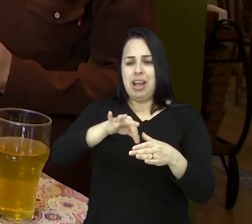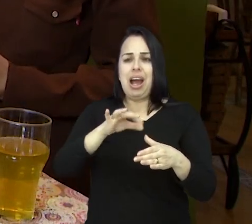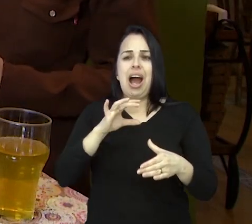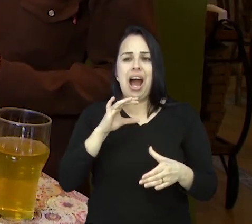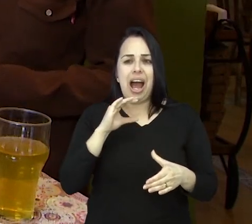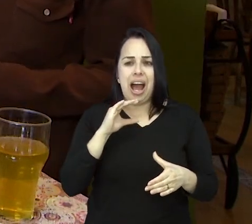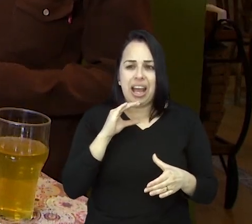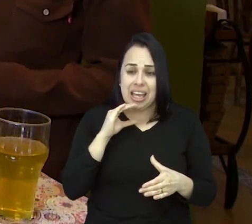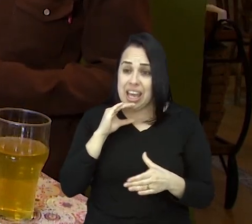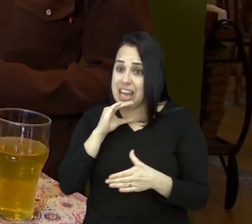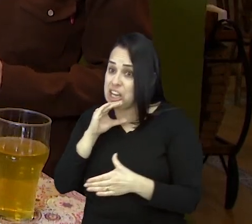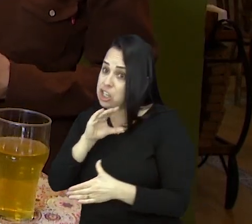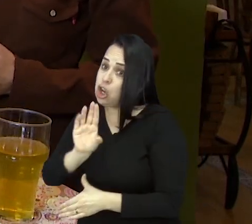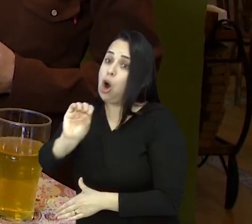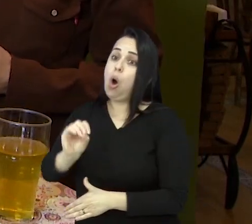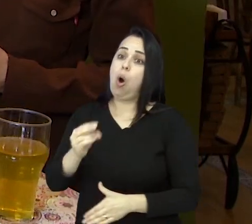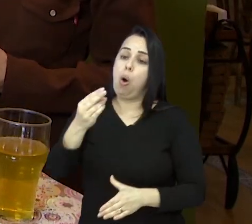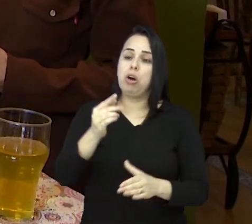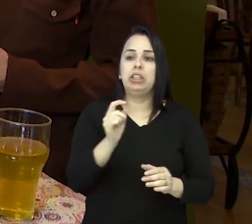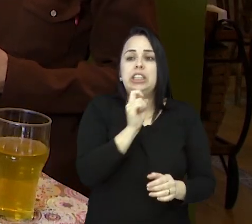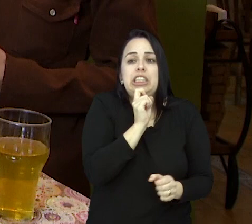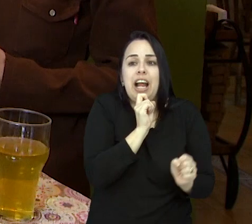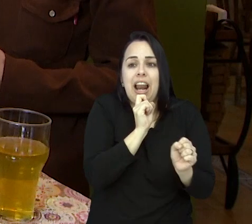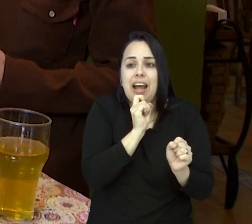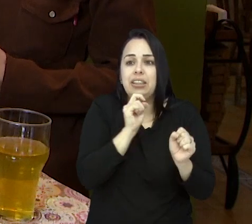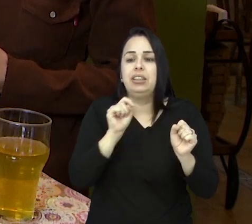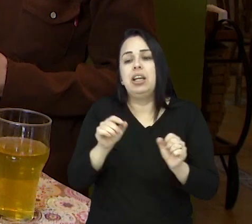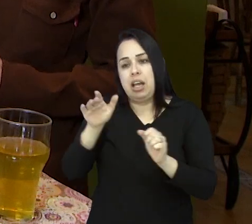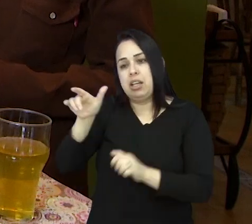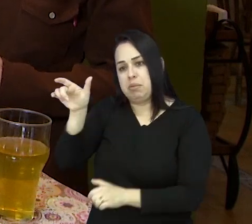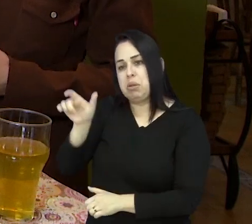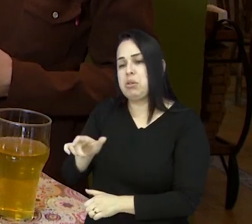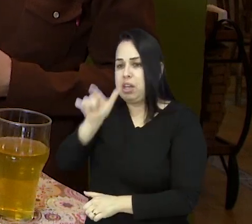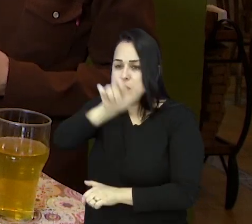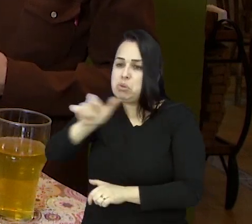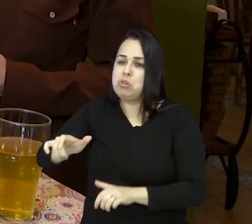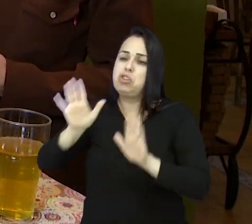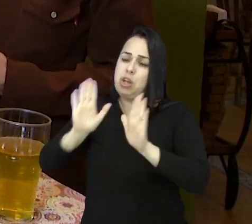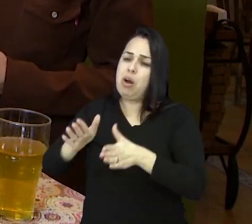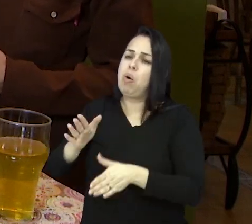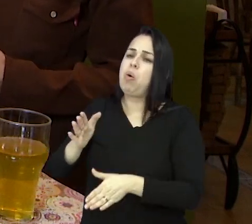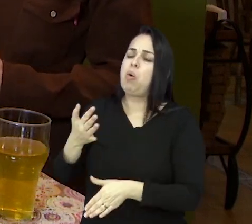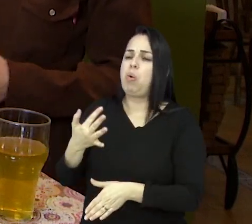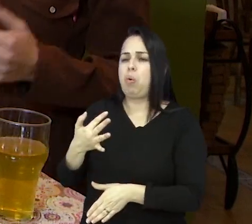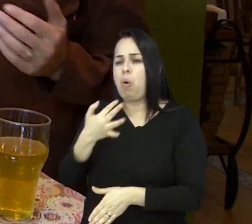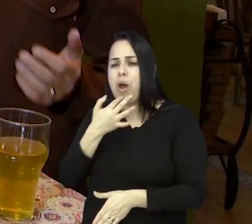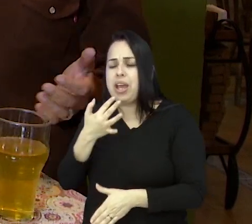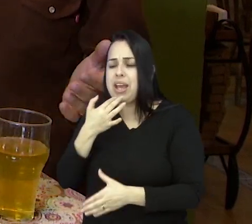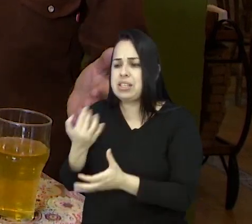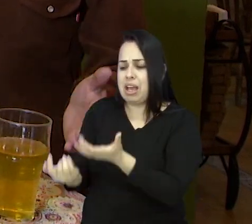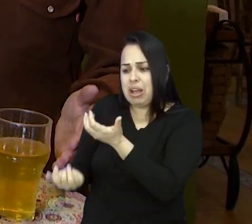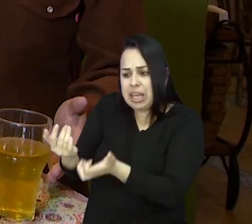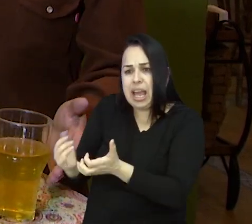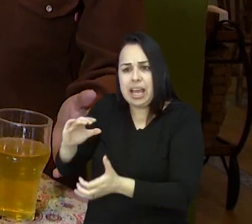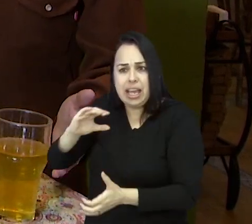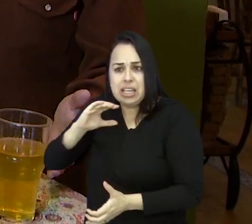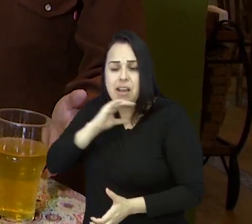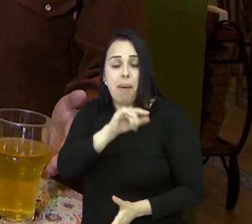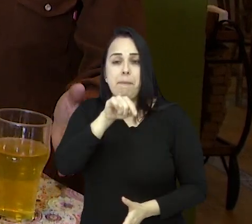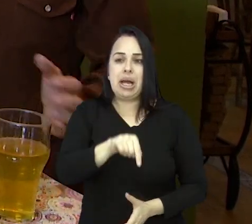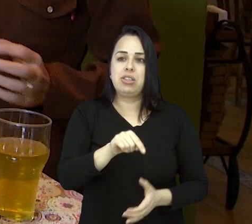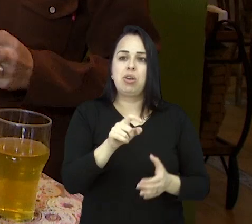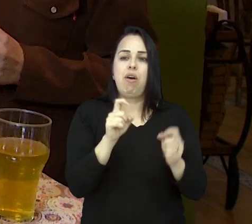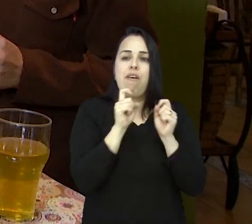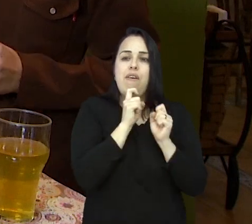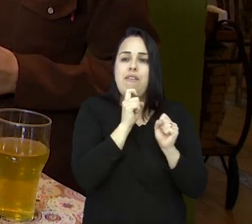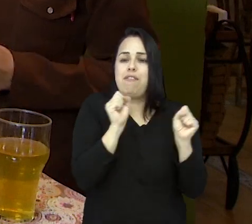ou infusão a quente. A infusão a quente é aquela que todo mundo já conhece, né? Com temperatura da água correta, mas a infusão a fria,